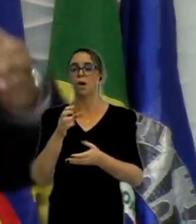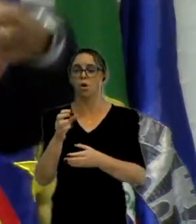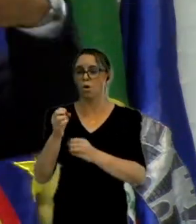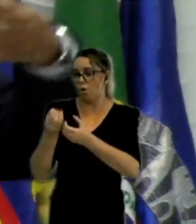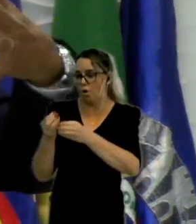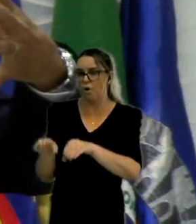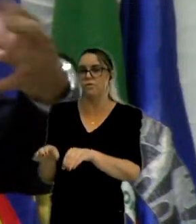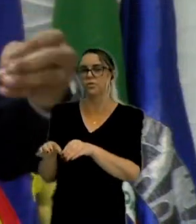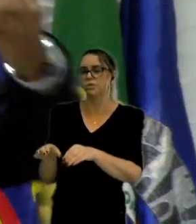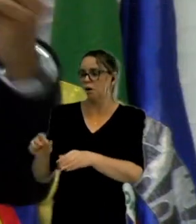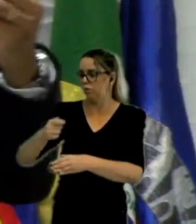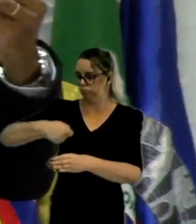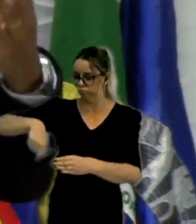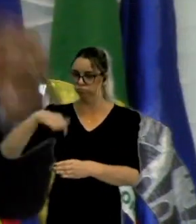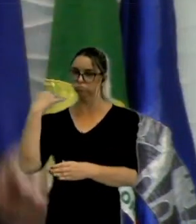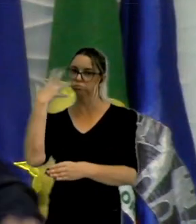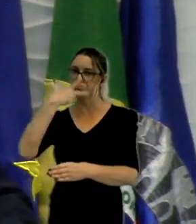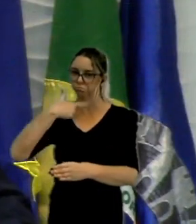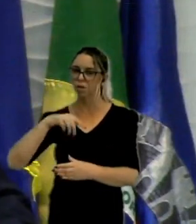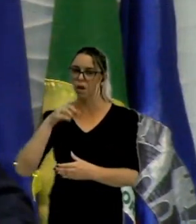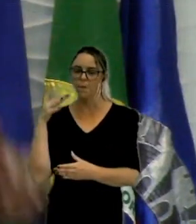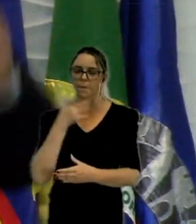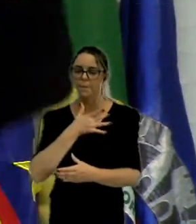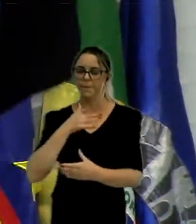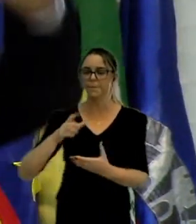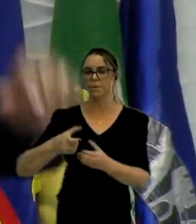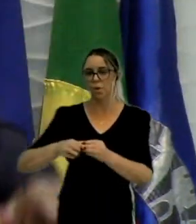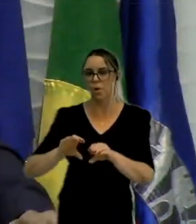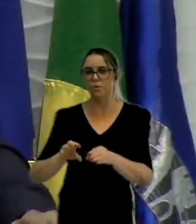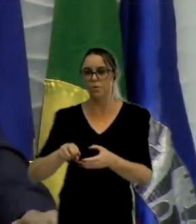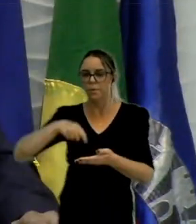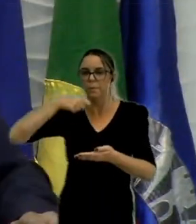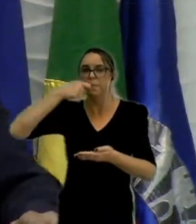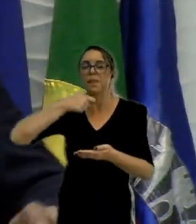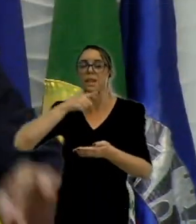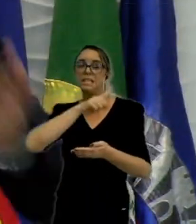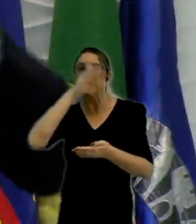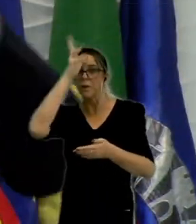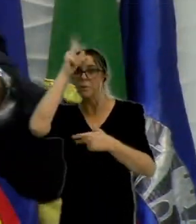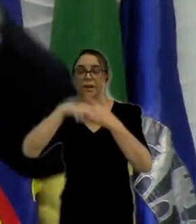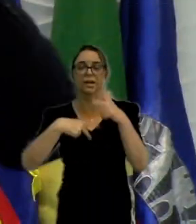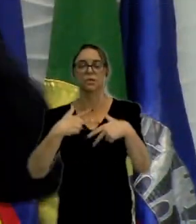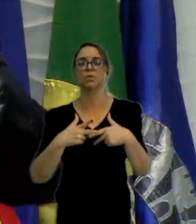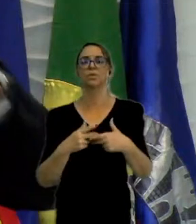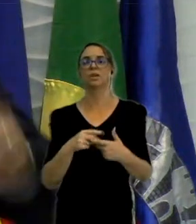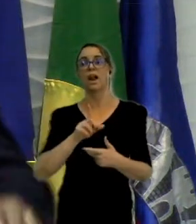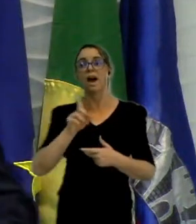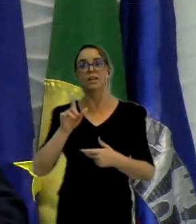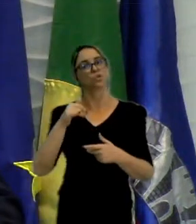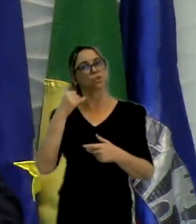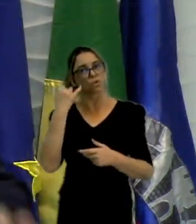ovo bonito e gostoso, lembre de São Bento do Una, que lá nós